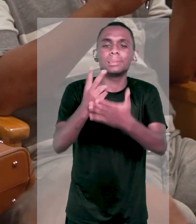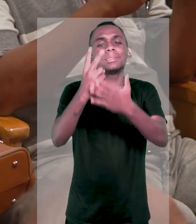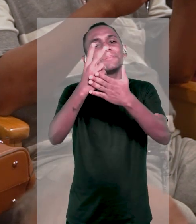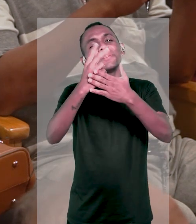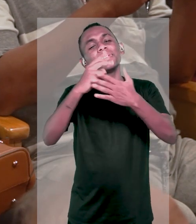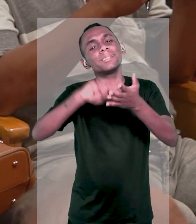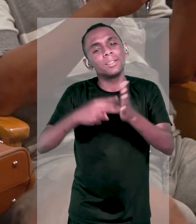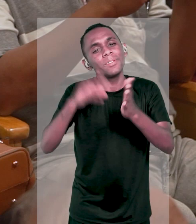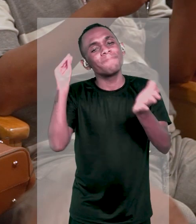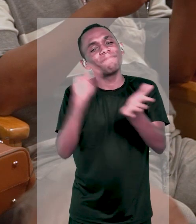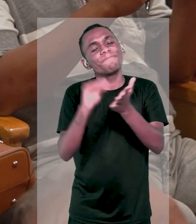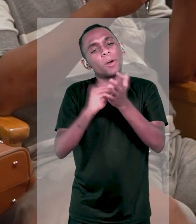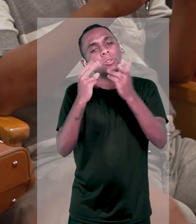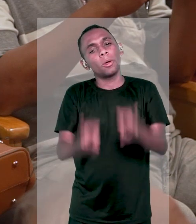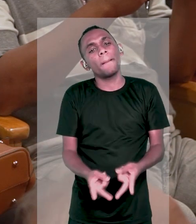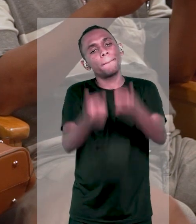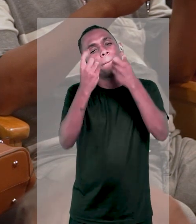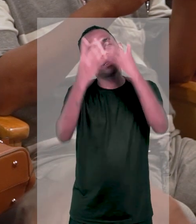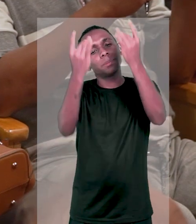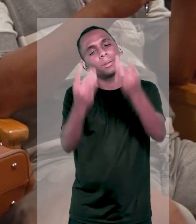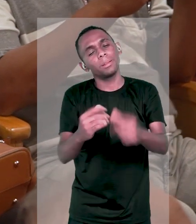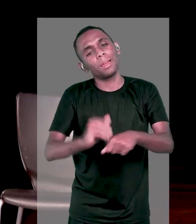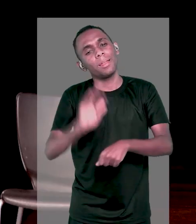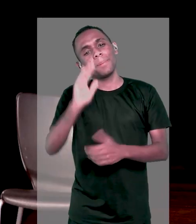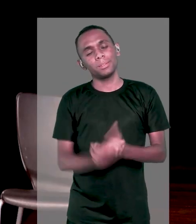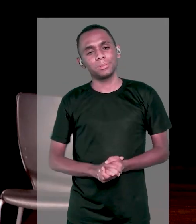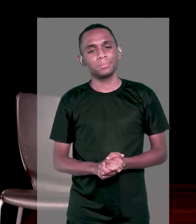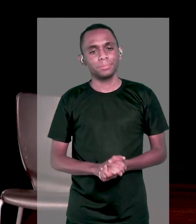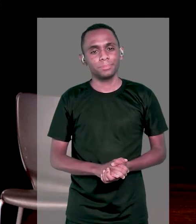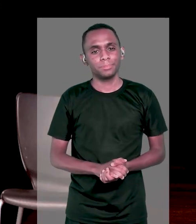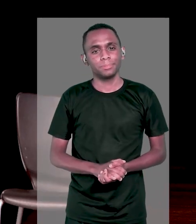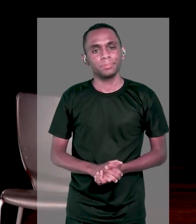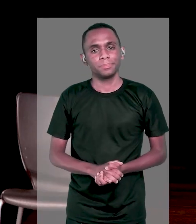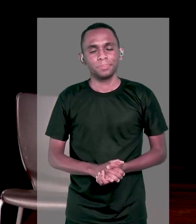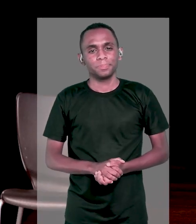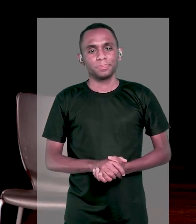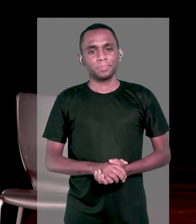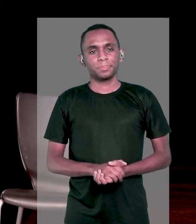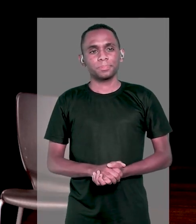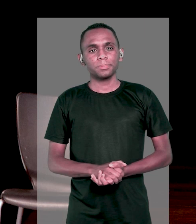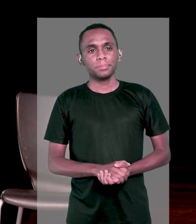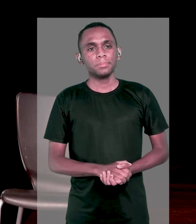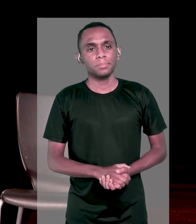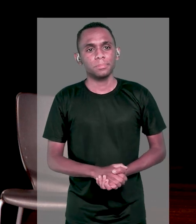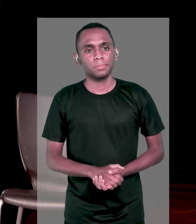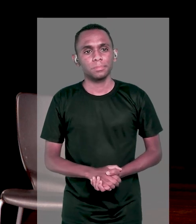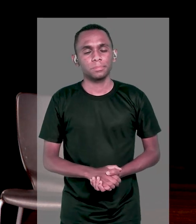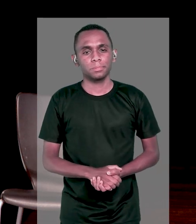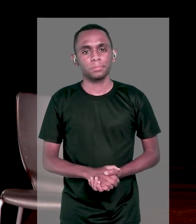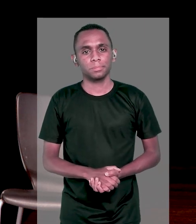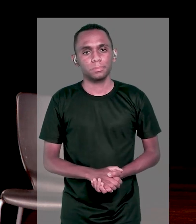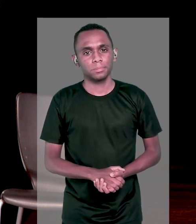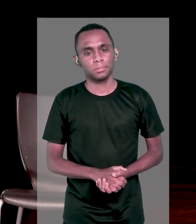espectador grava a fala de Jorge com o celular nós aprendemos a ver a natureza e a noção de beleza pela